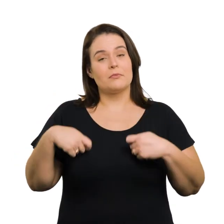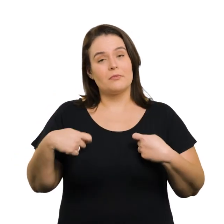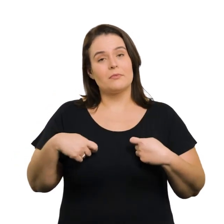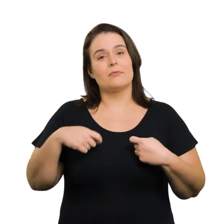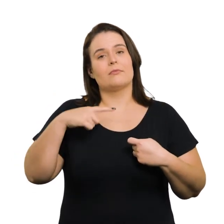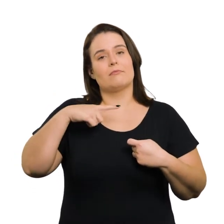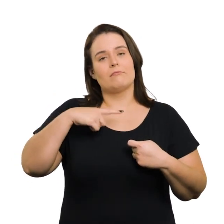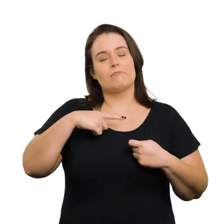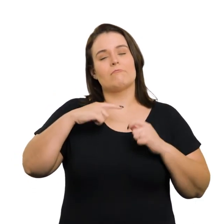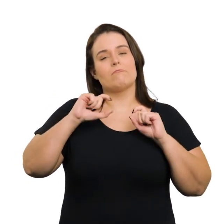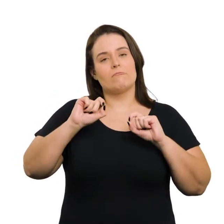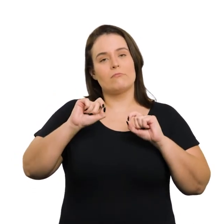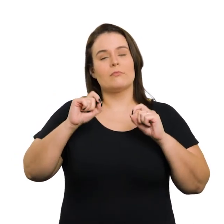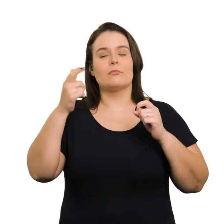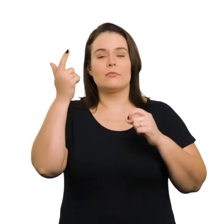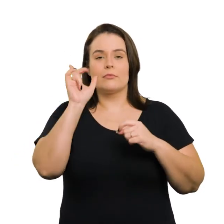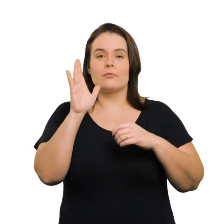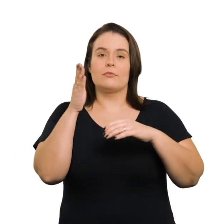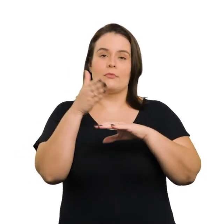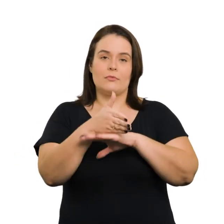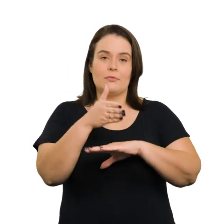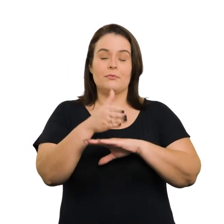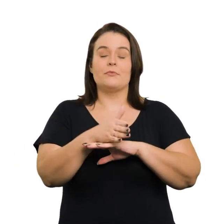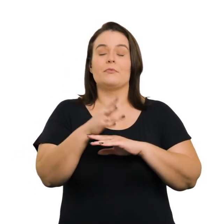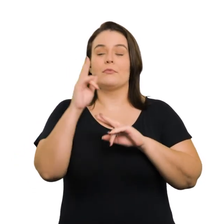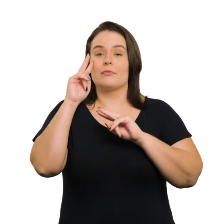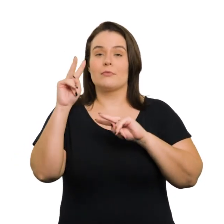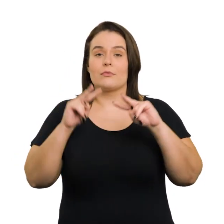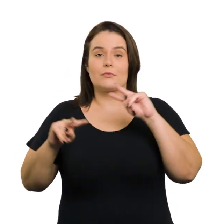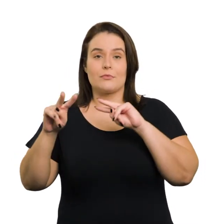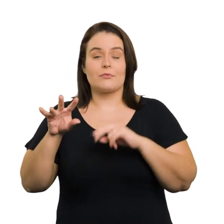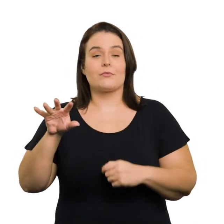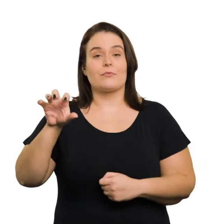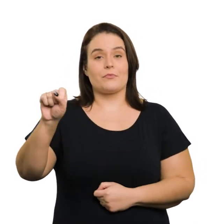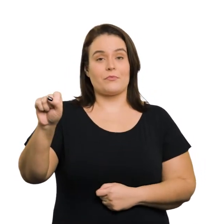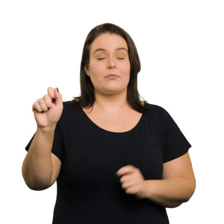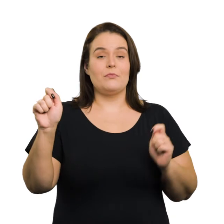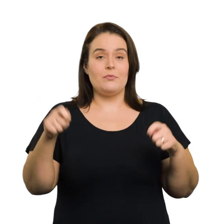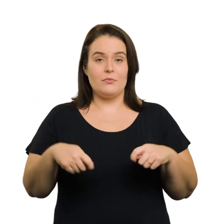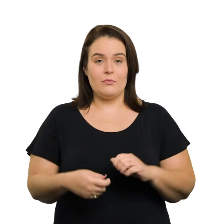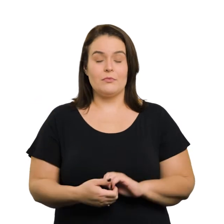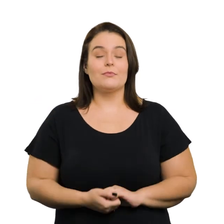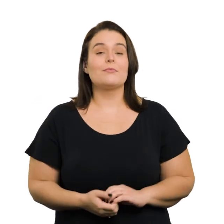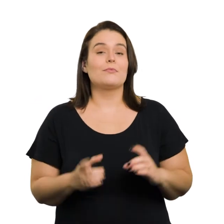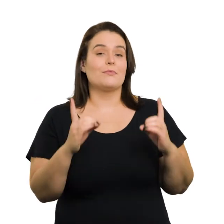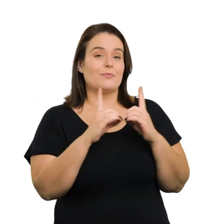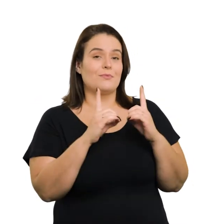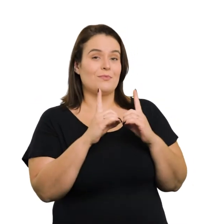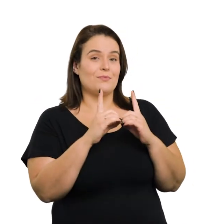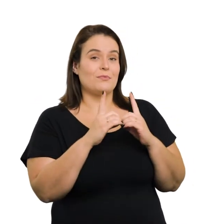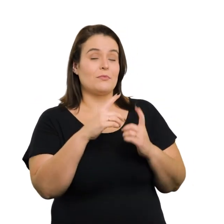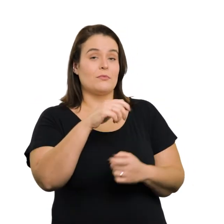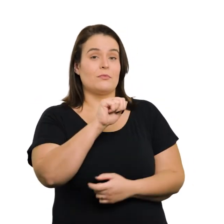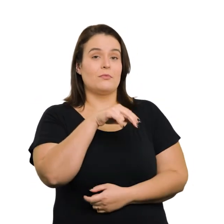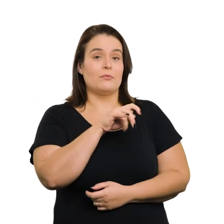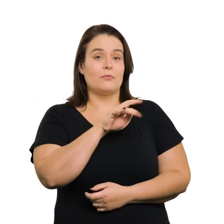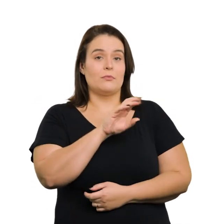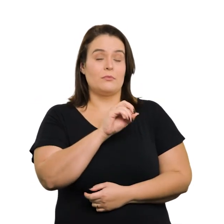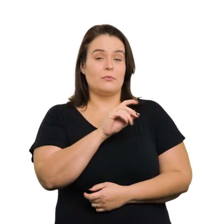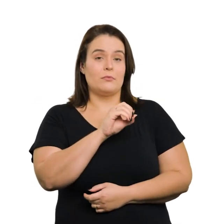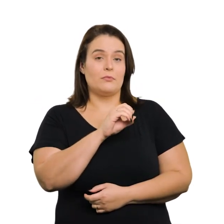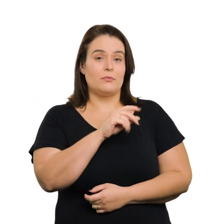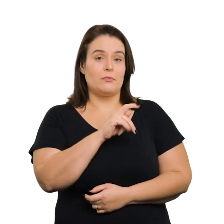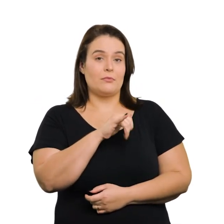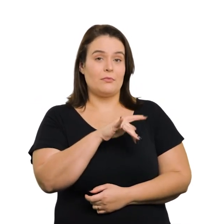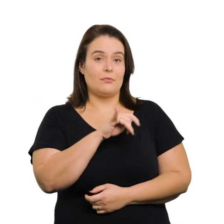mapas devem ser instalados de forma a permitir acesso, alcance visual e manual, atendendo aos